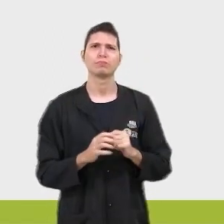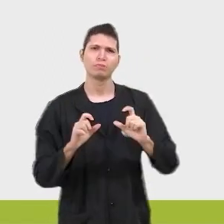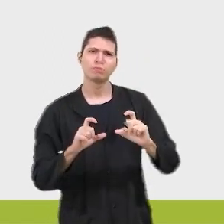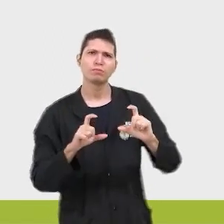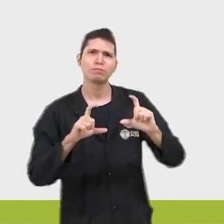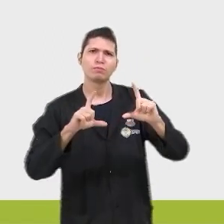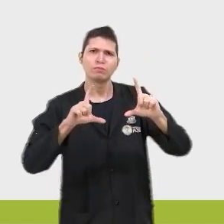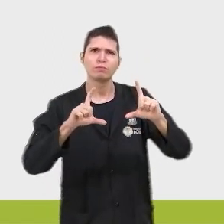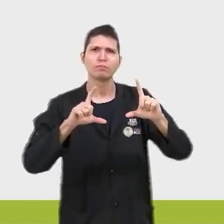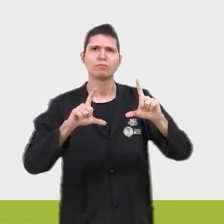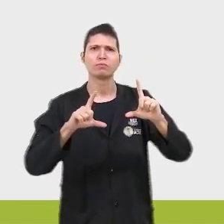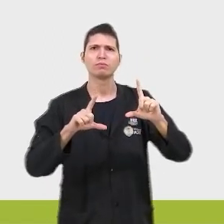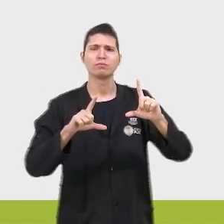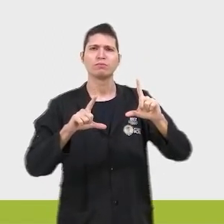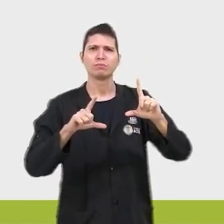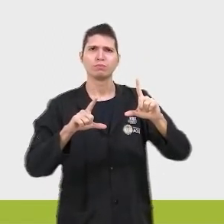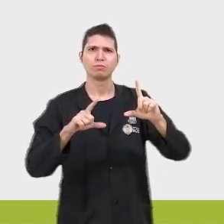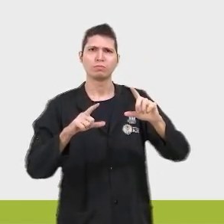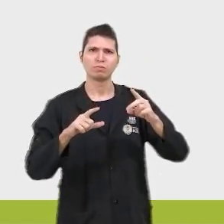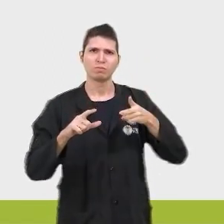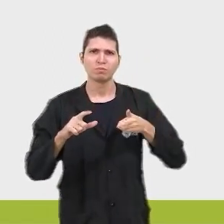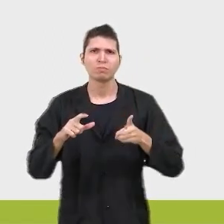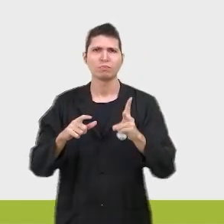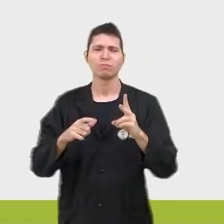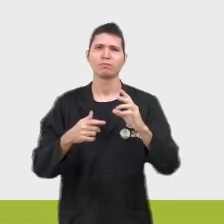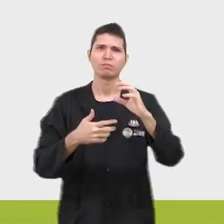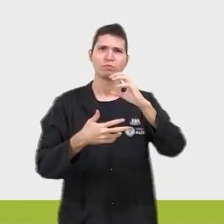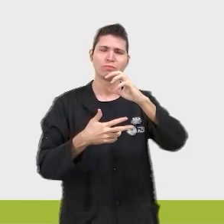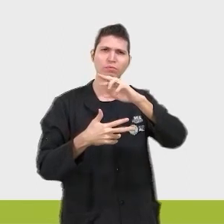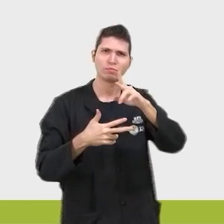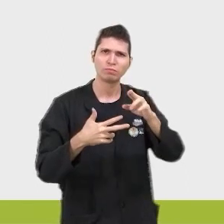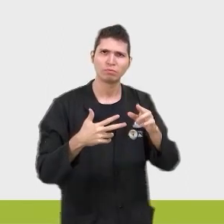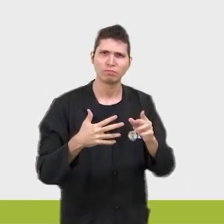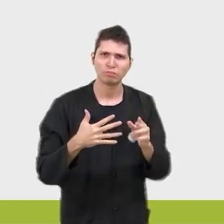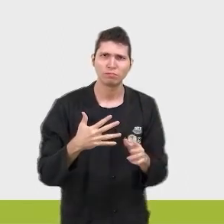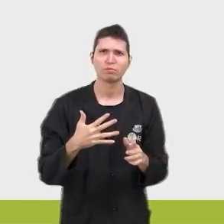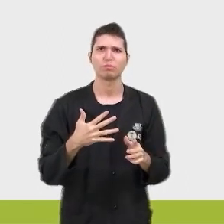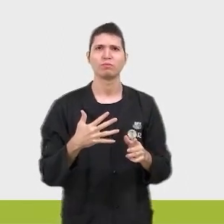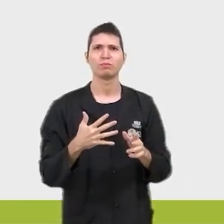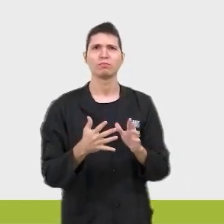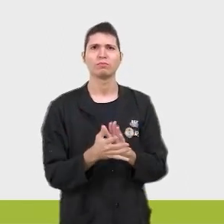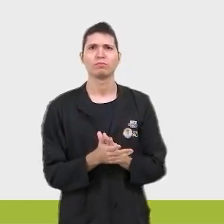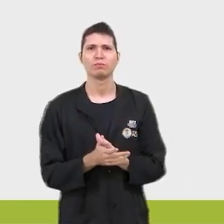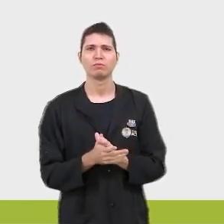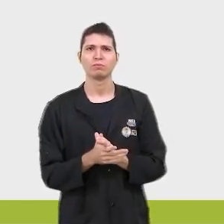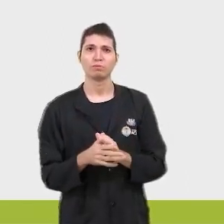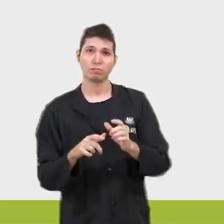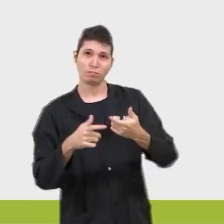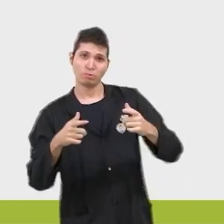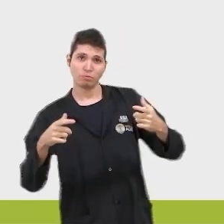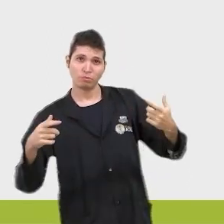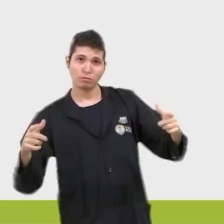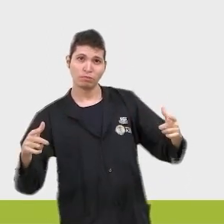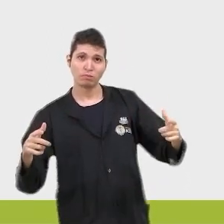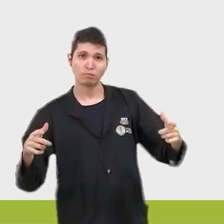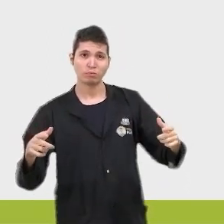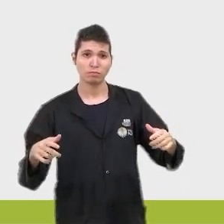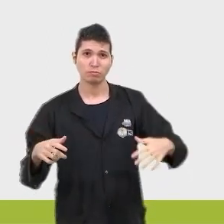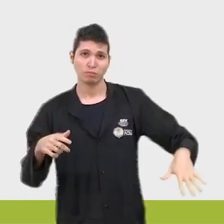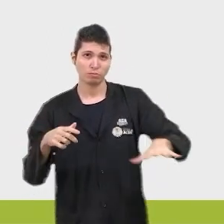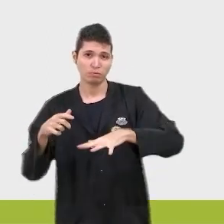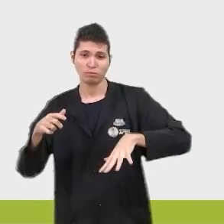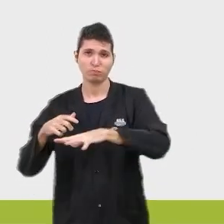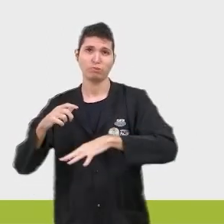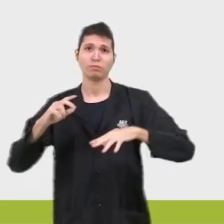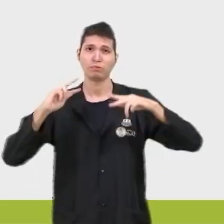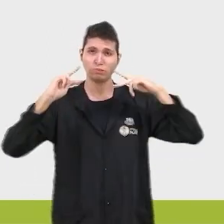das espécies? Nem tanto. Amplia o processo de ocupação humana? Não.